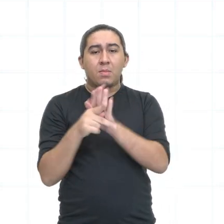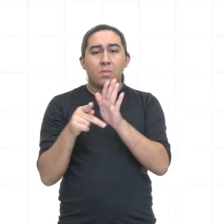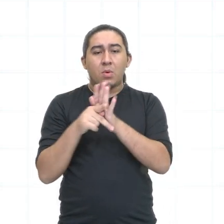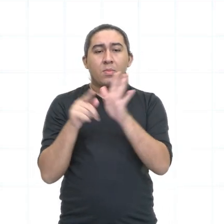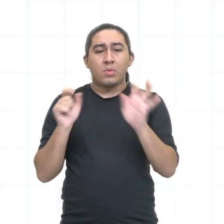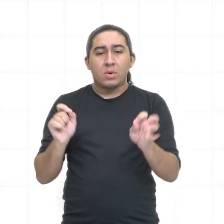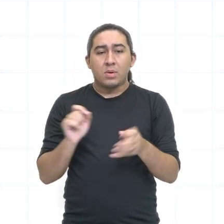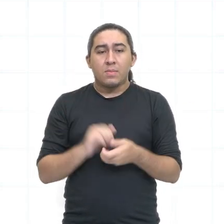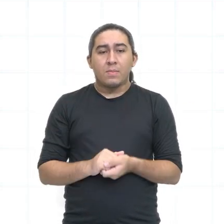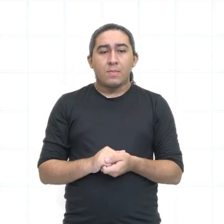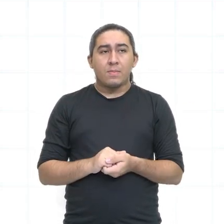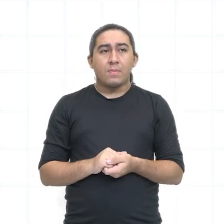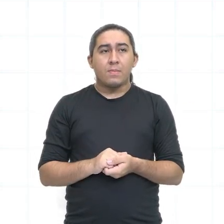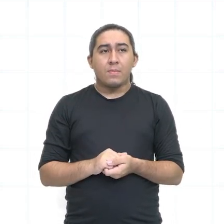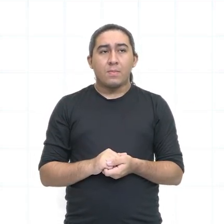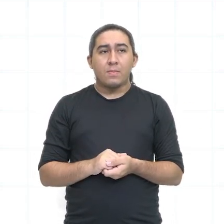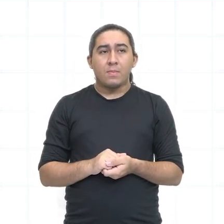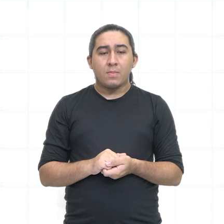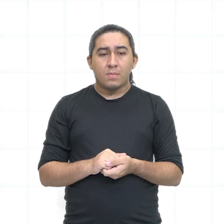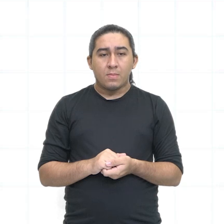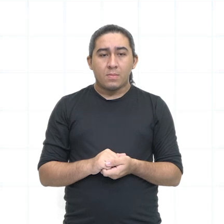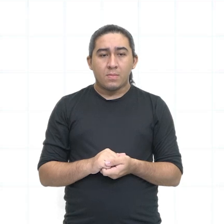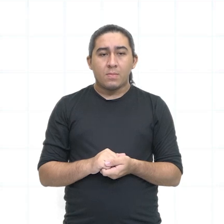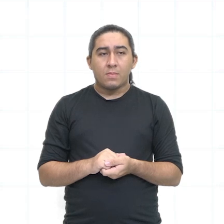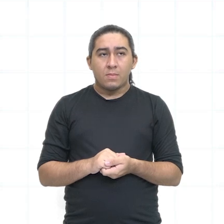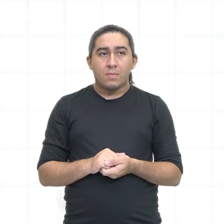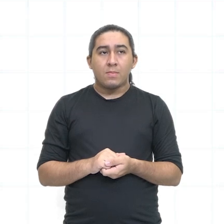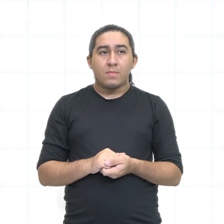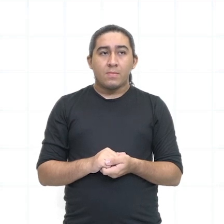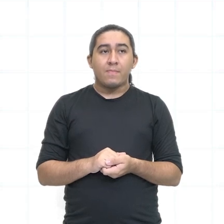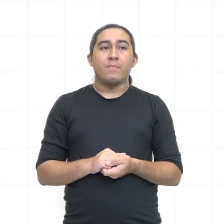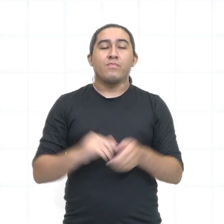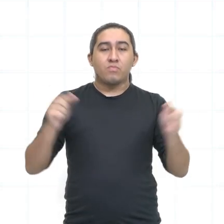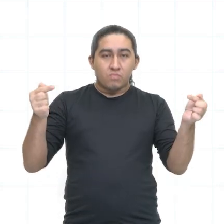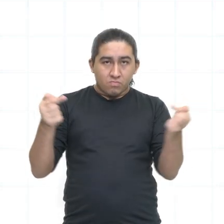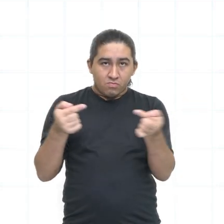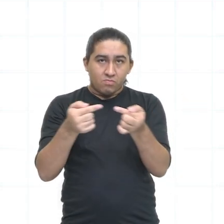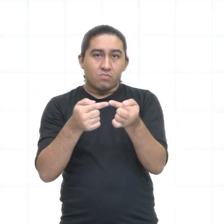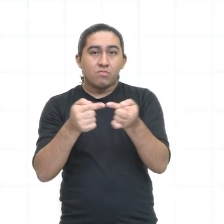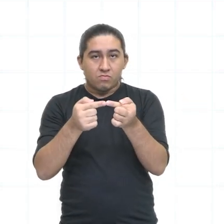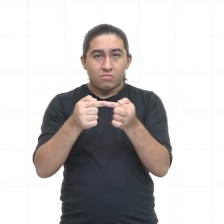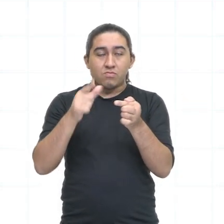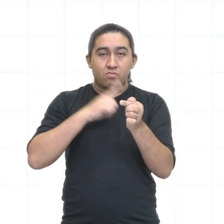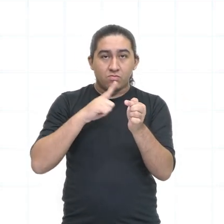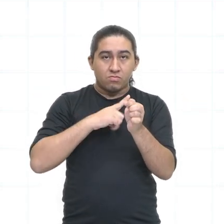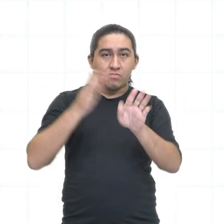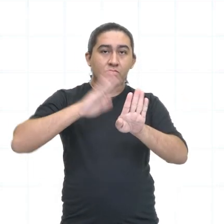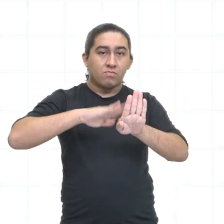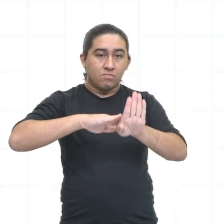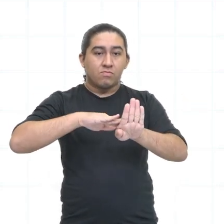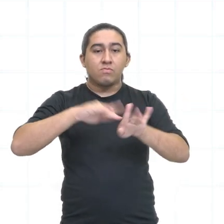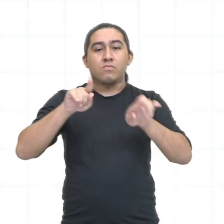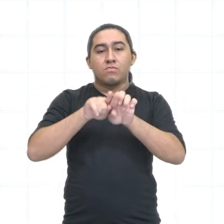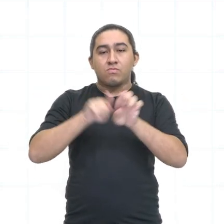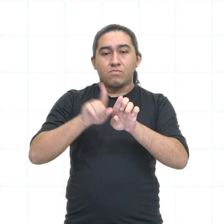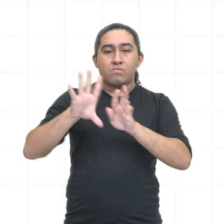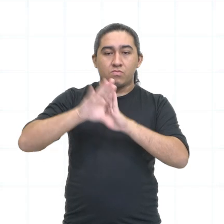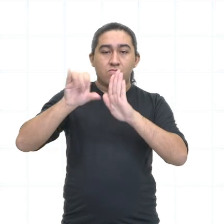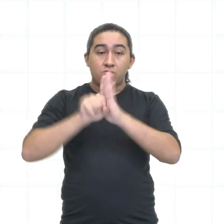metafóricas, ou seja, associações metafóricas, simbolismo, e sugestões